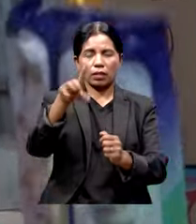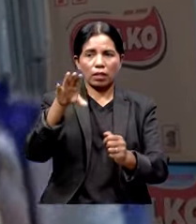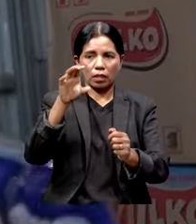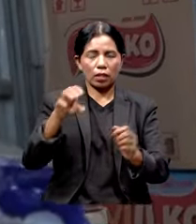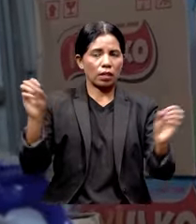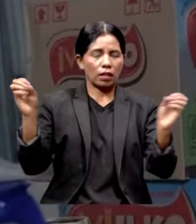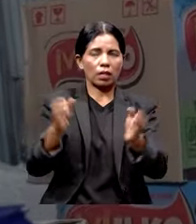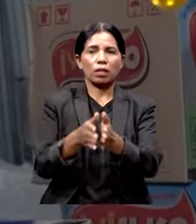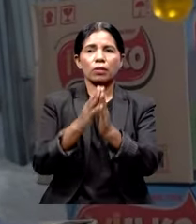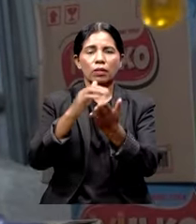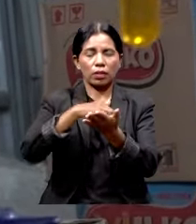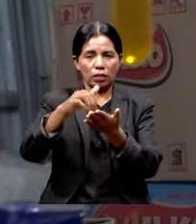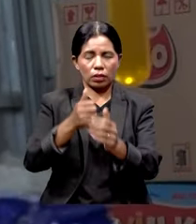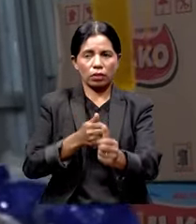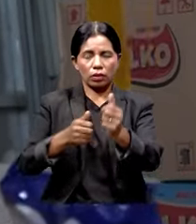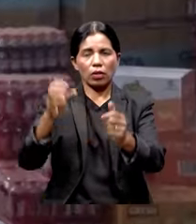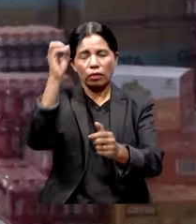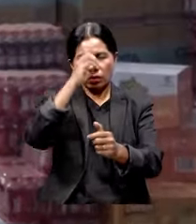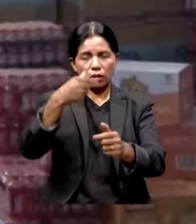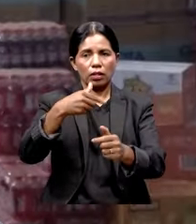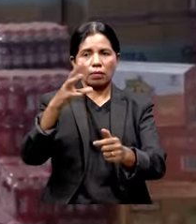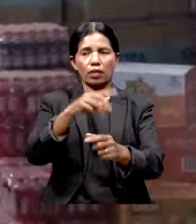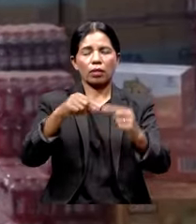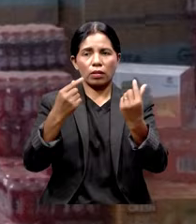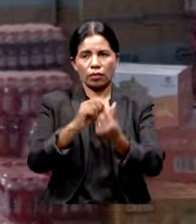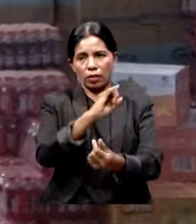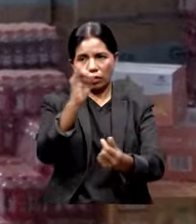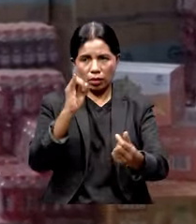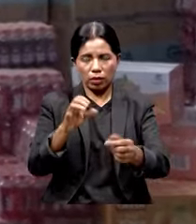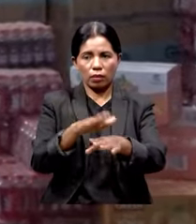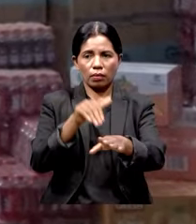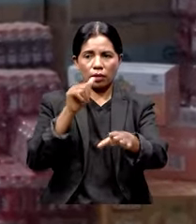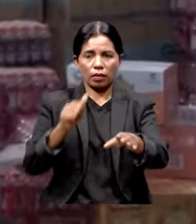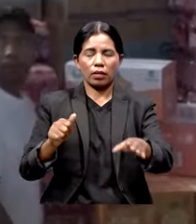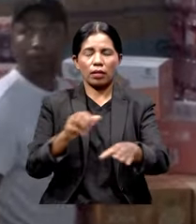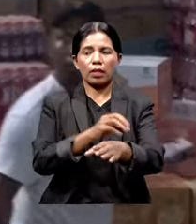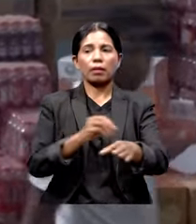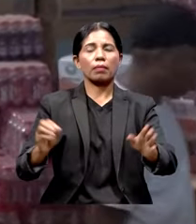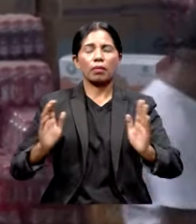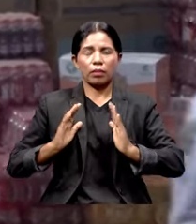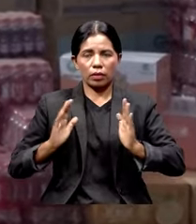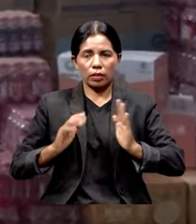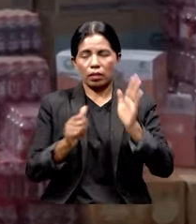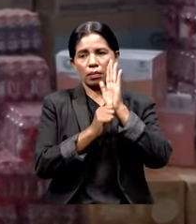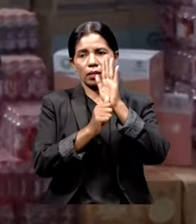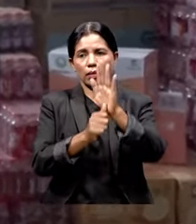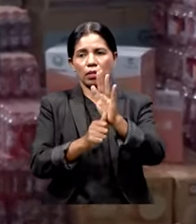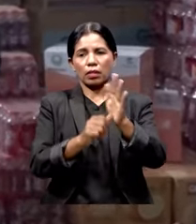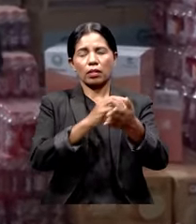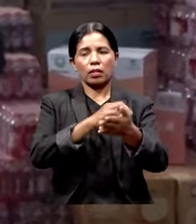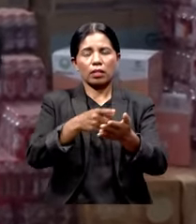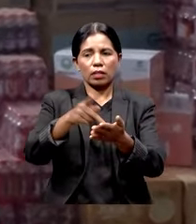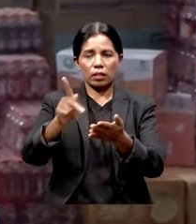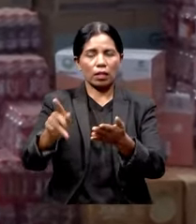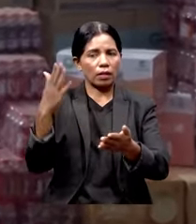Nebela e a licença. Ter observação de Yemeni, bem a equipe identifica boluquedas na embarmazen, onde apresenta em voz celular